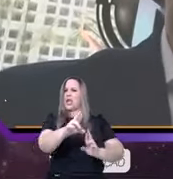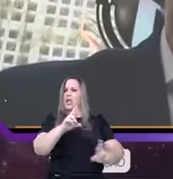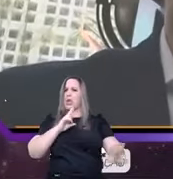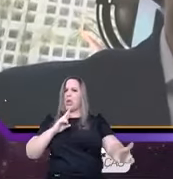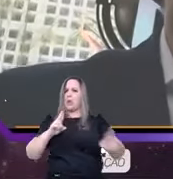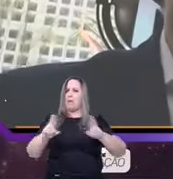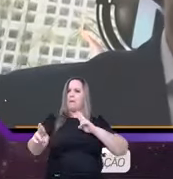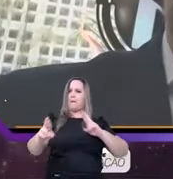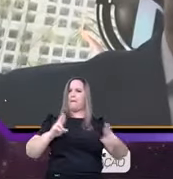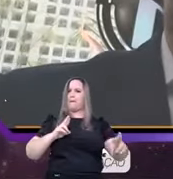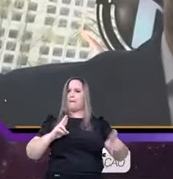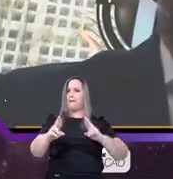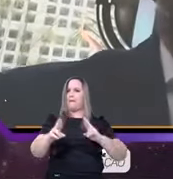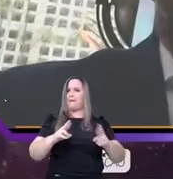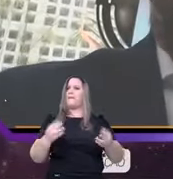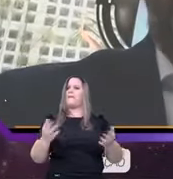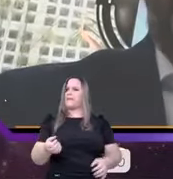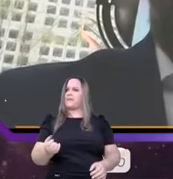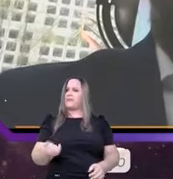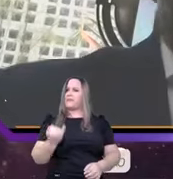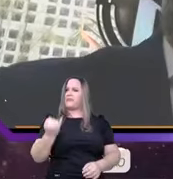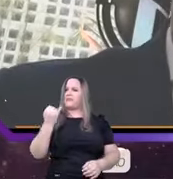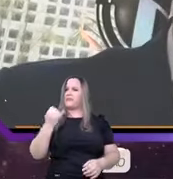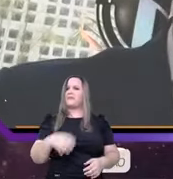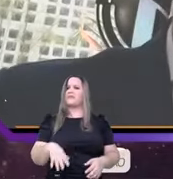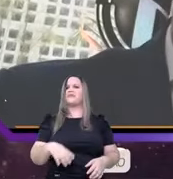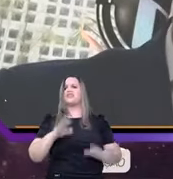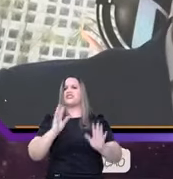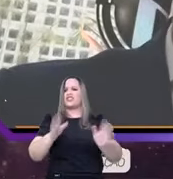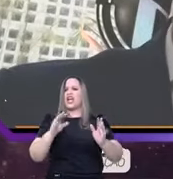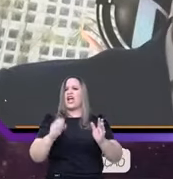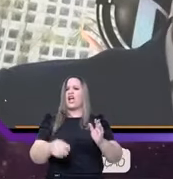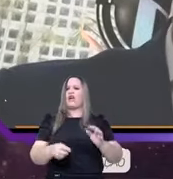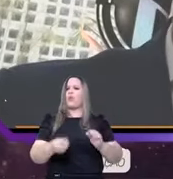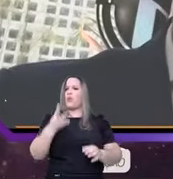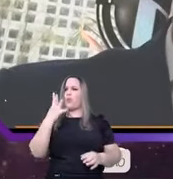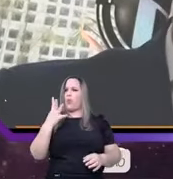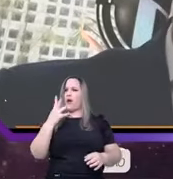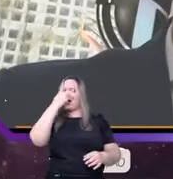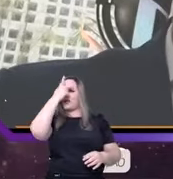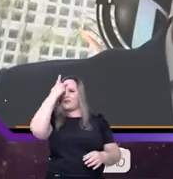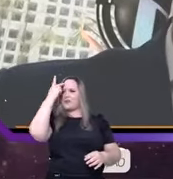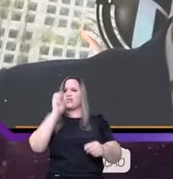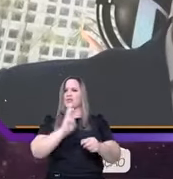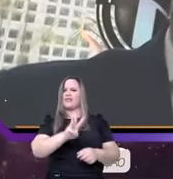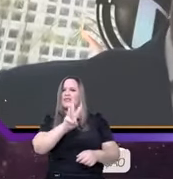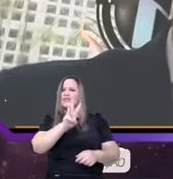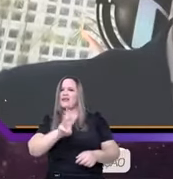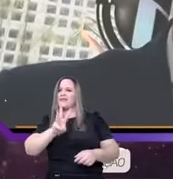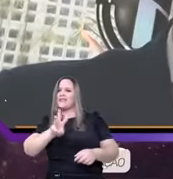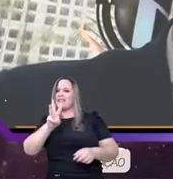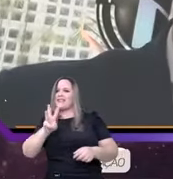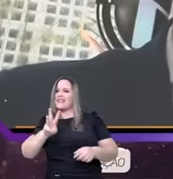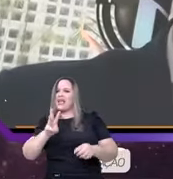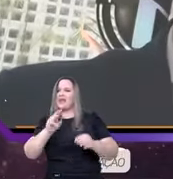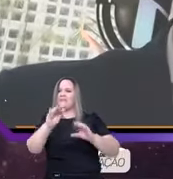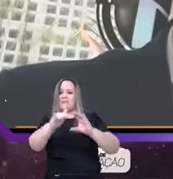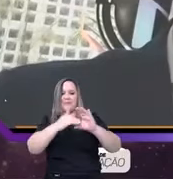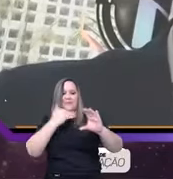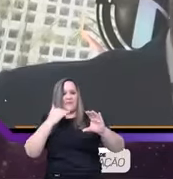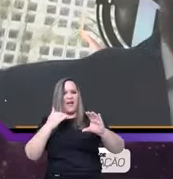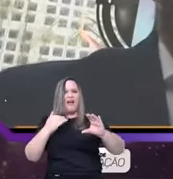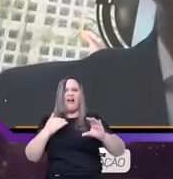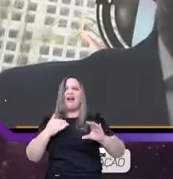temos 4 contribuições encaminhadas via hot site, uma contribuição encaminhada via e-mail do